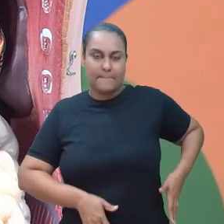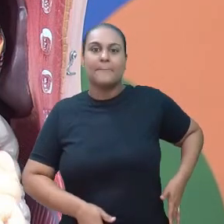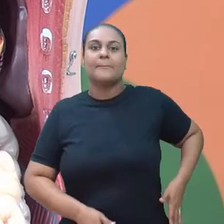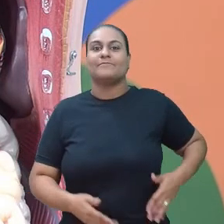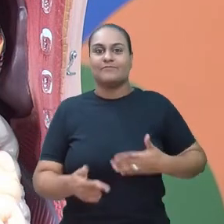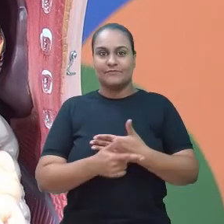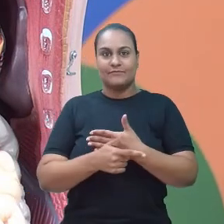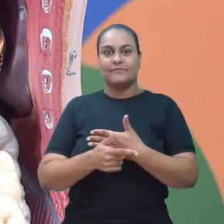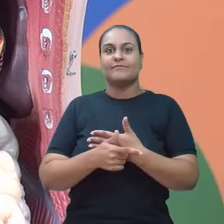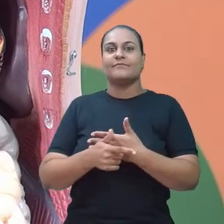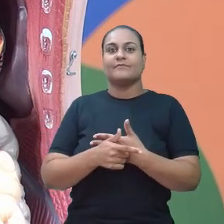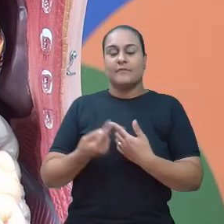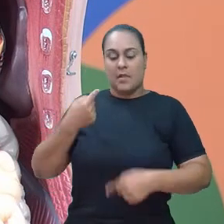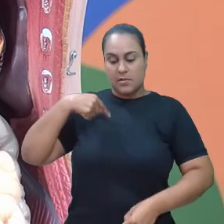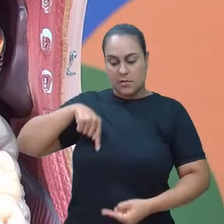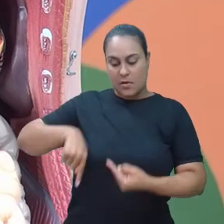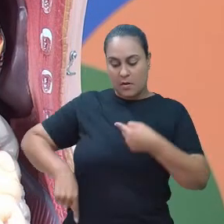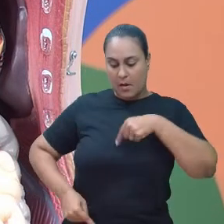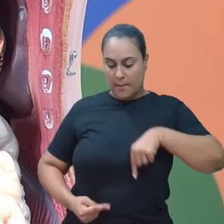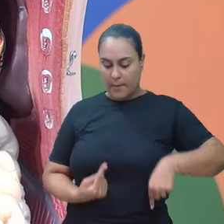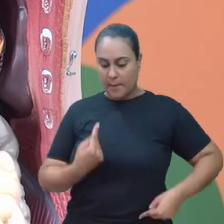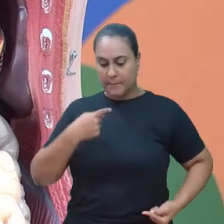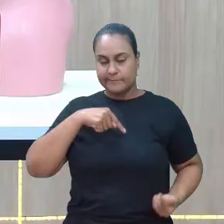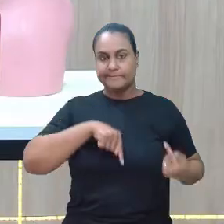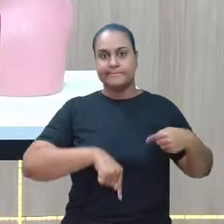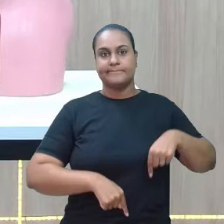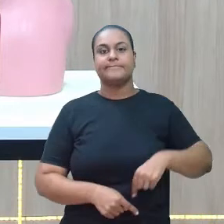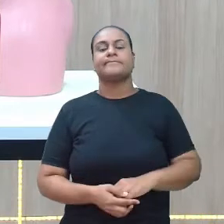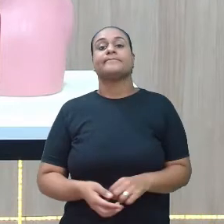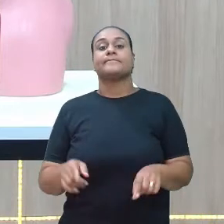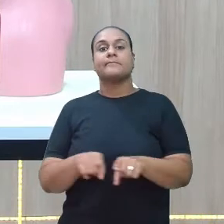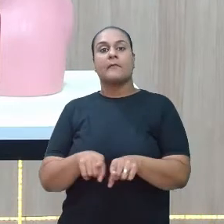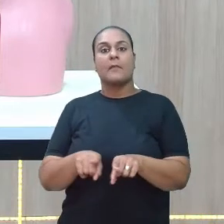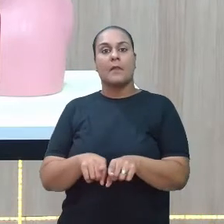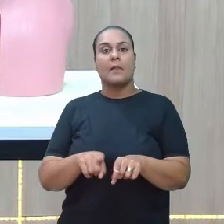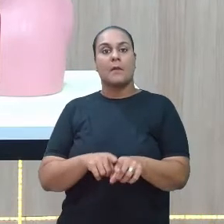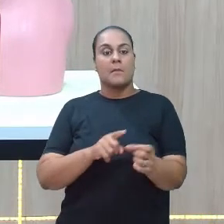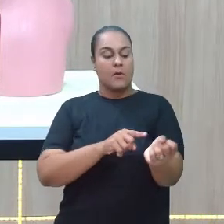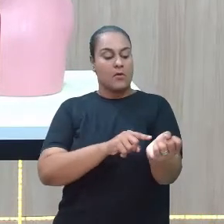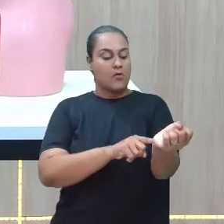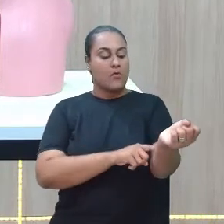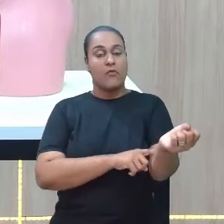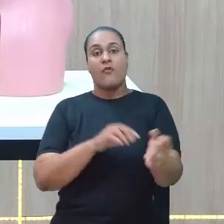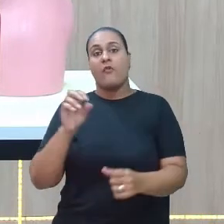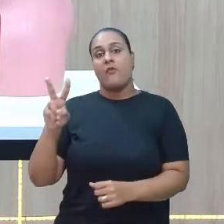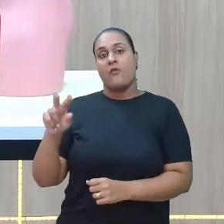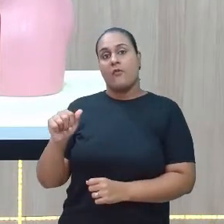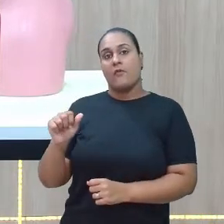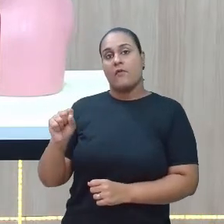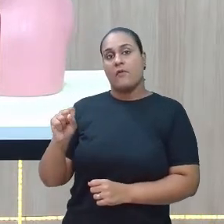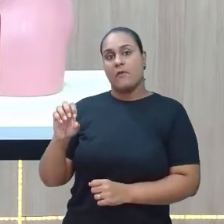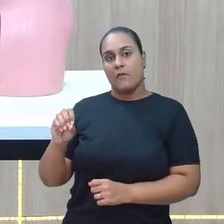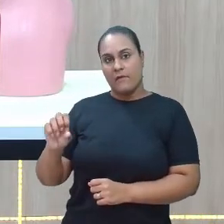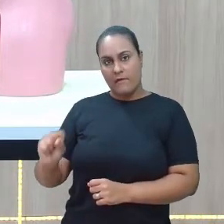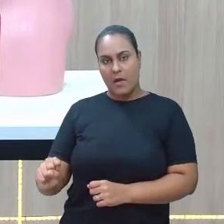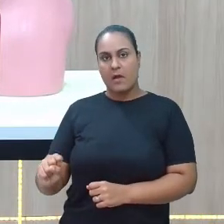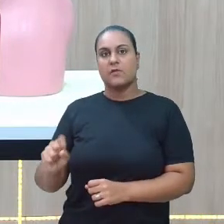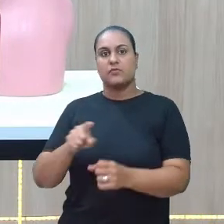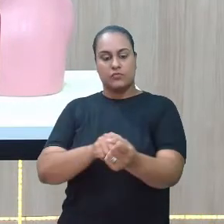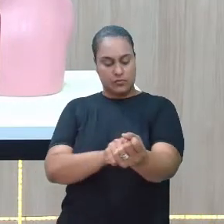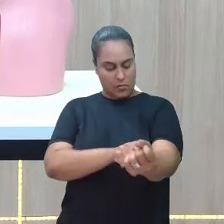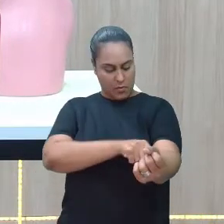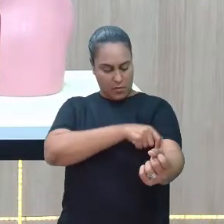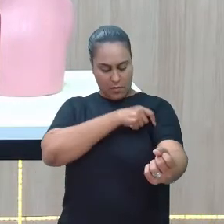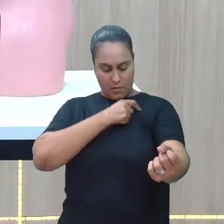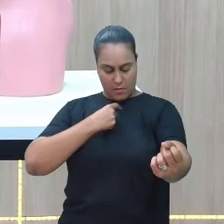função aí de circular o sangue, não é? E também os vasos sanguíneos também, eles conduzem sangue por todo